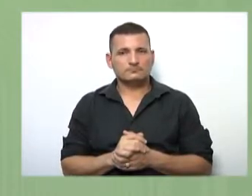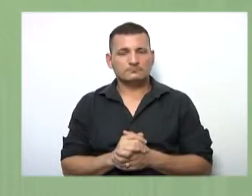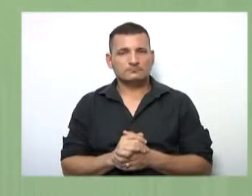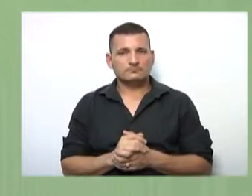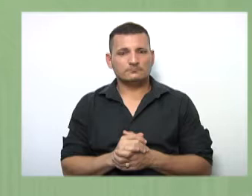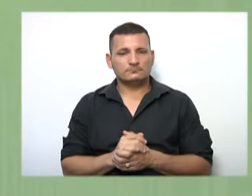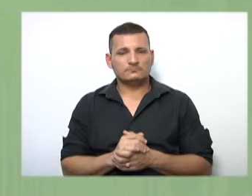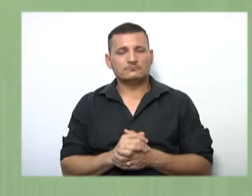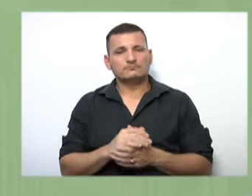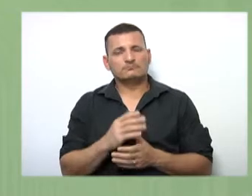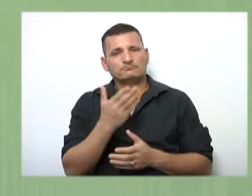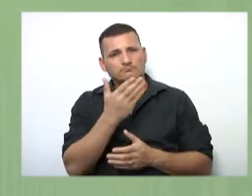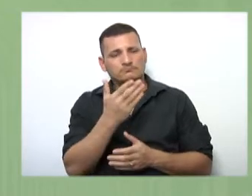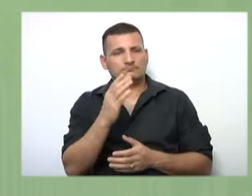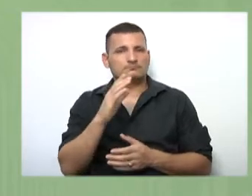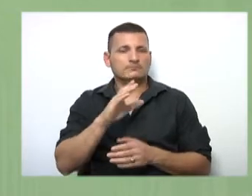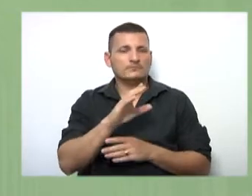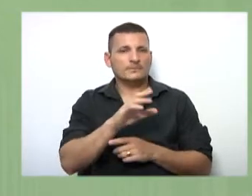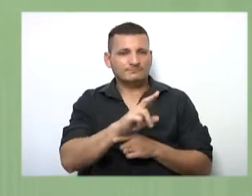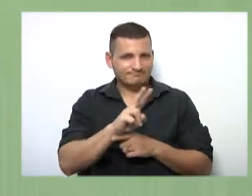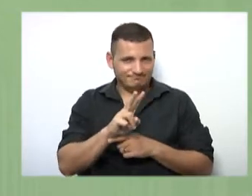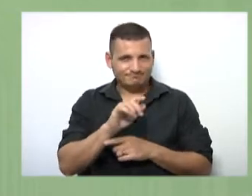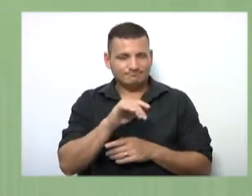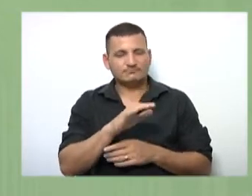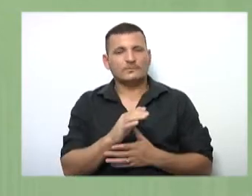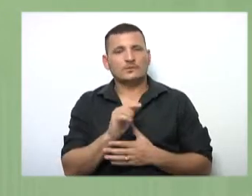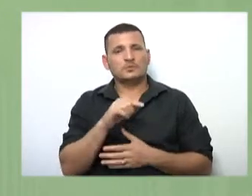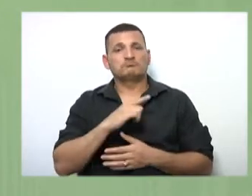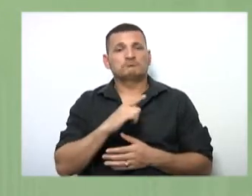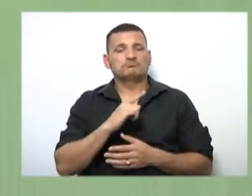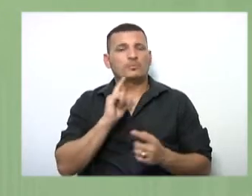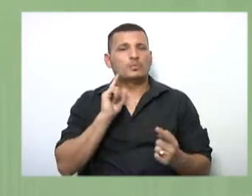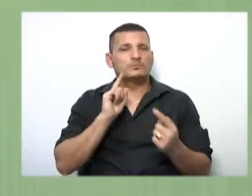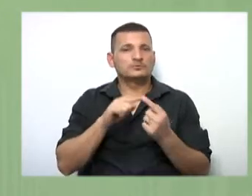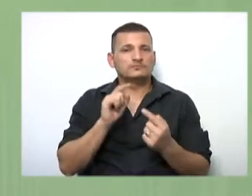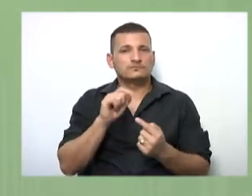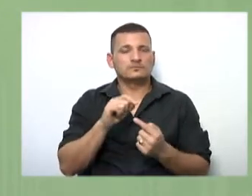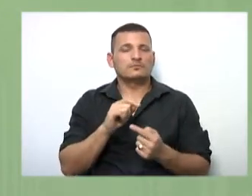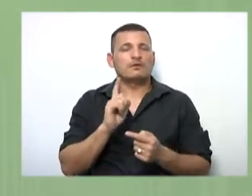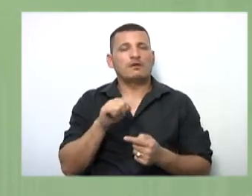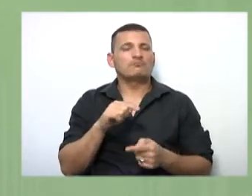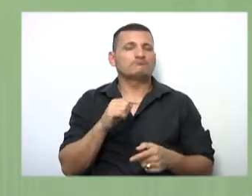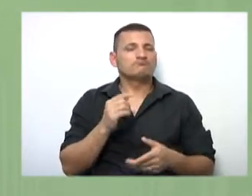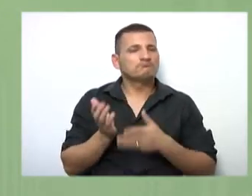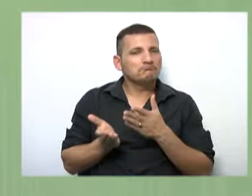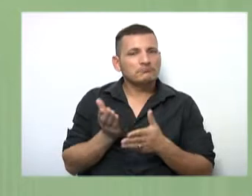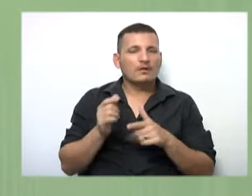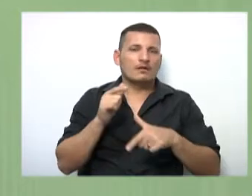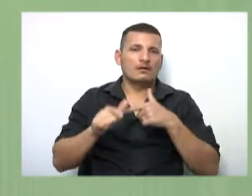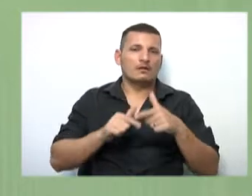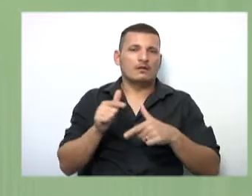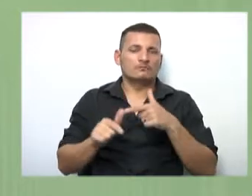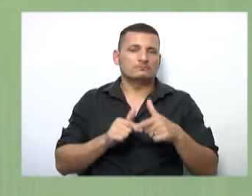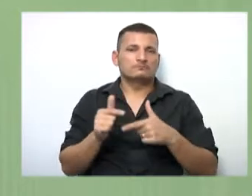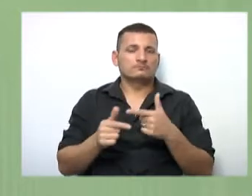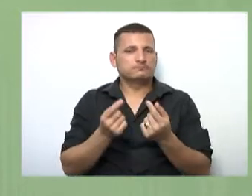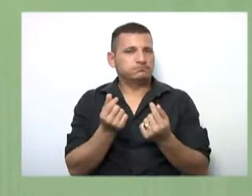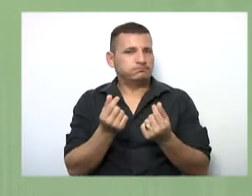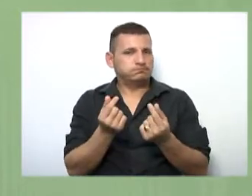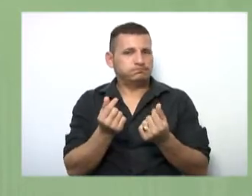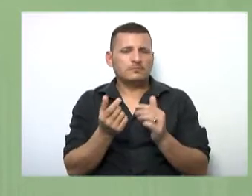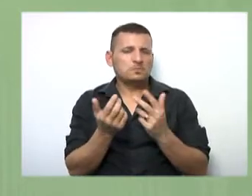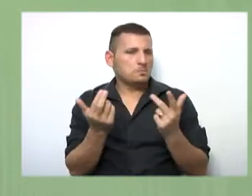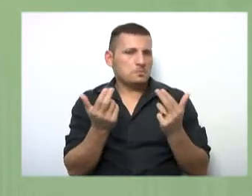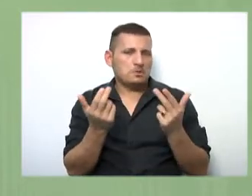ver que ele tem como objetivo principal a prestação de serviços financeiros. E aí a gente fala realmente atuar como um